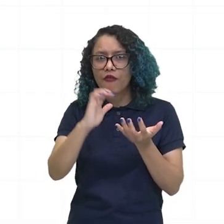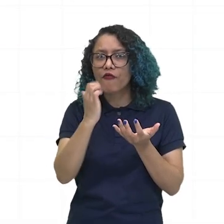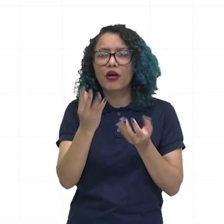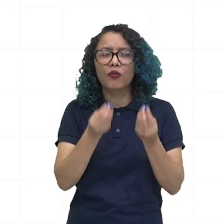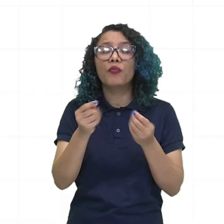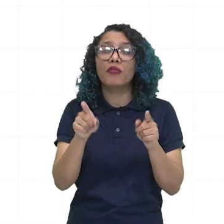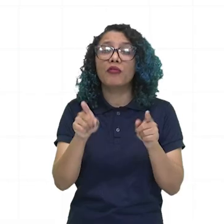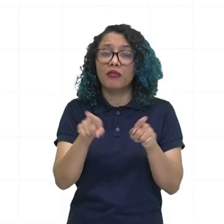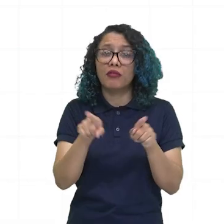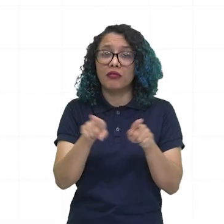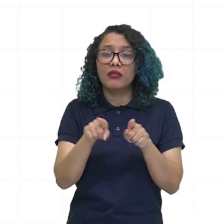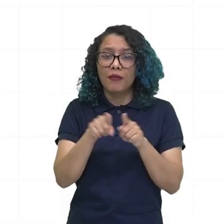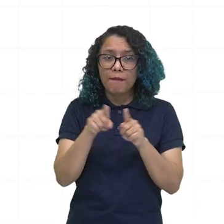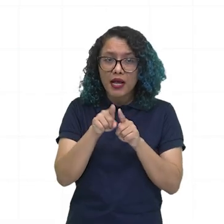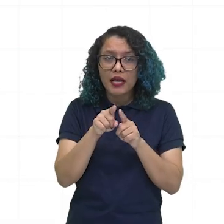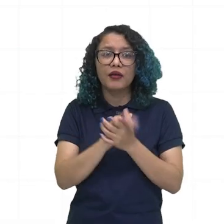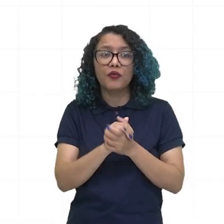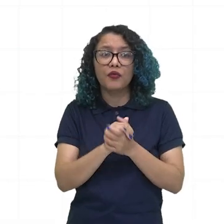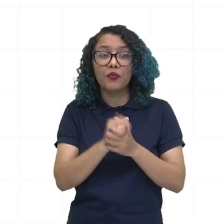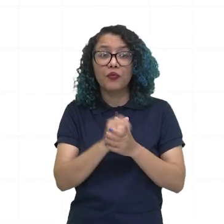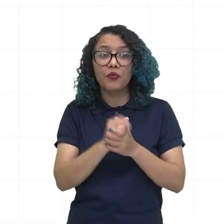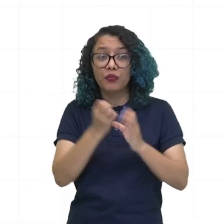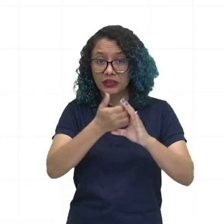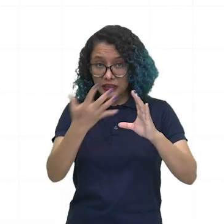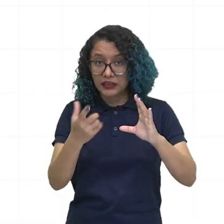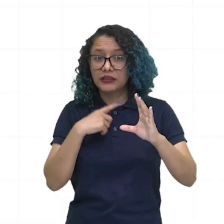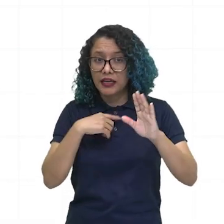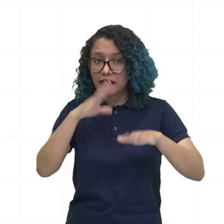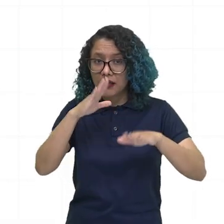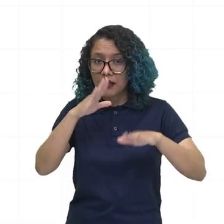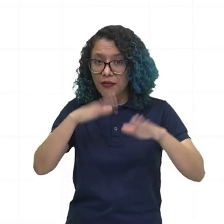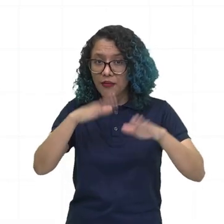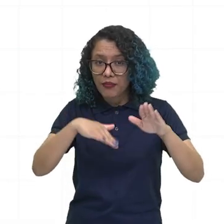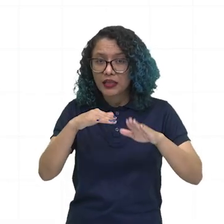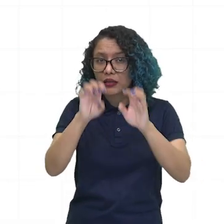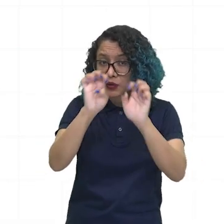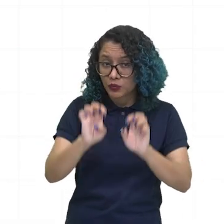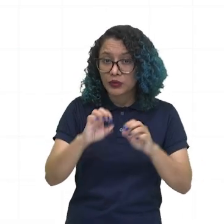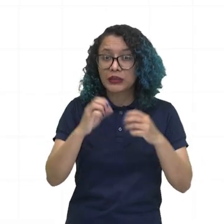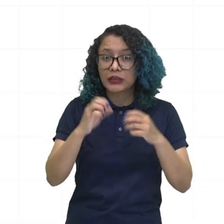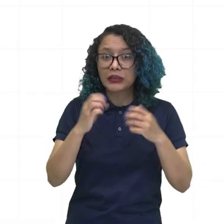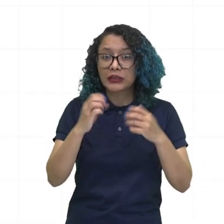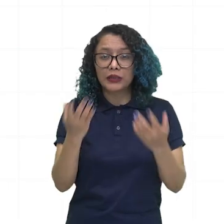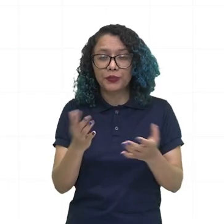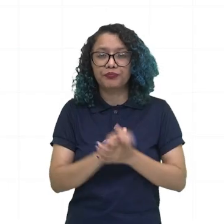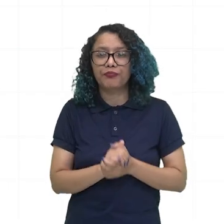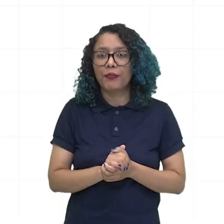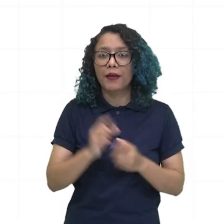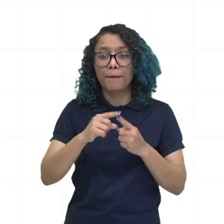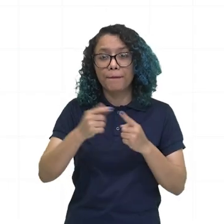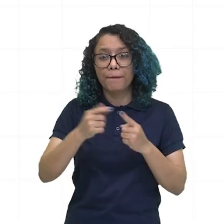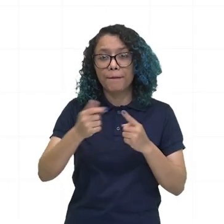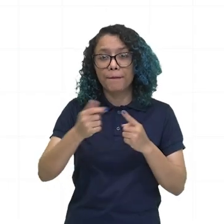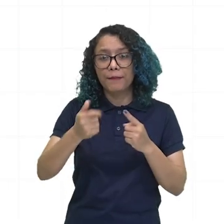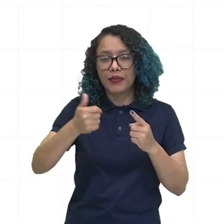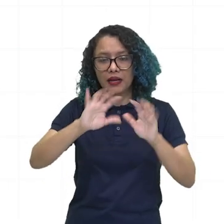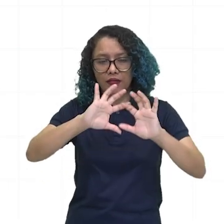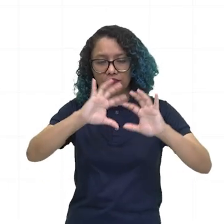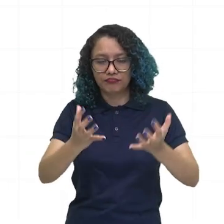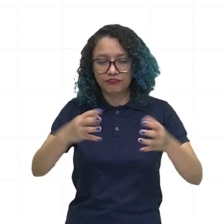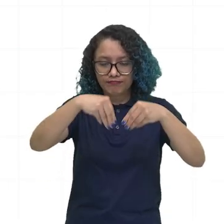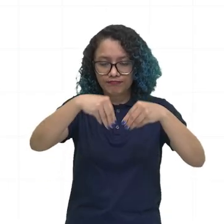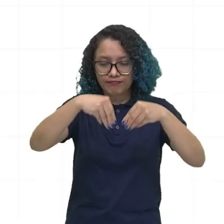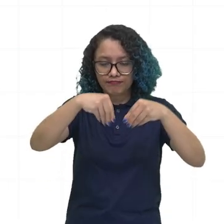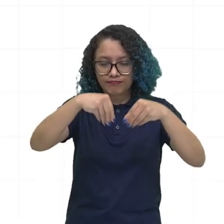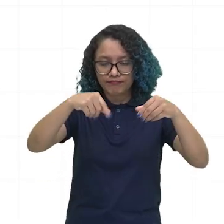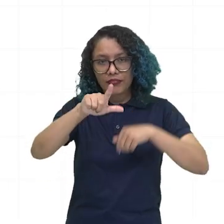uma classificação conforme a sua estrutura, certo? Então, a litosfera,